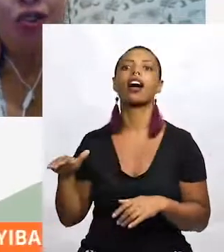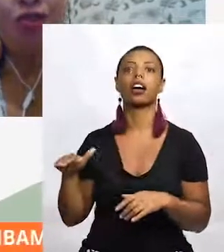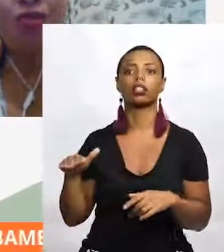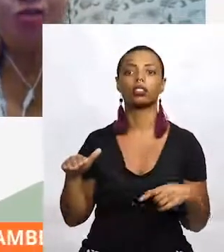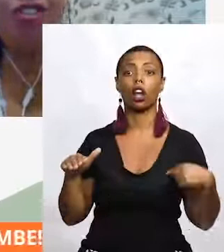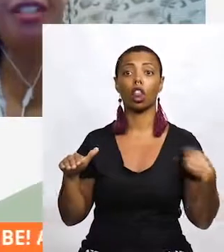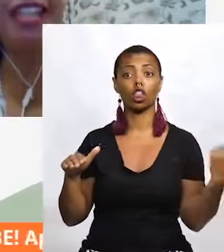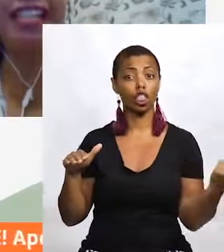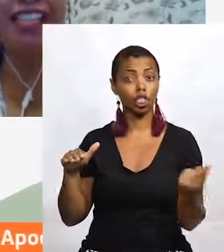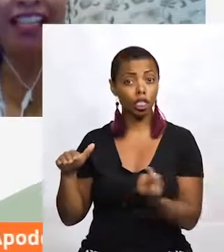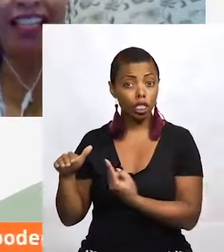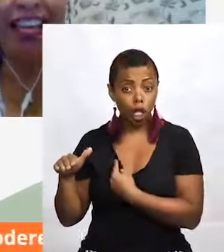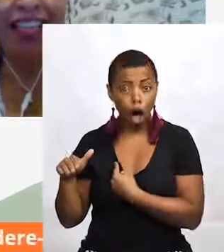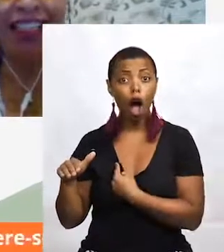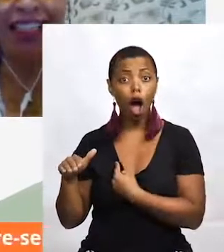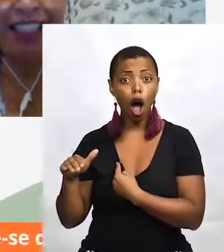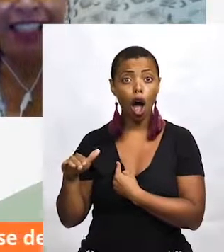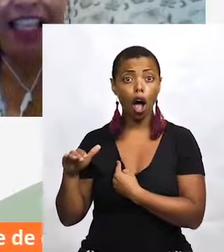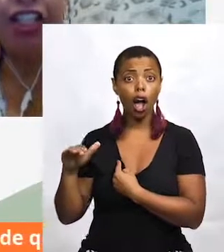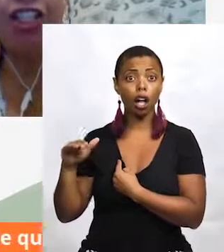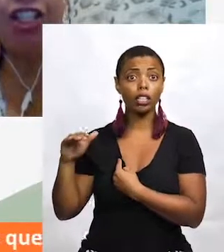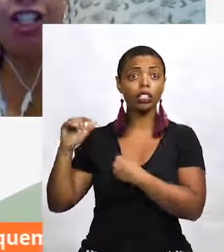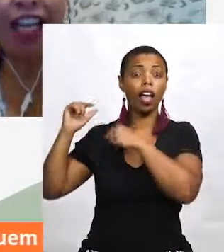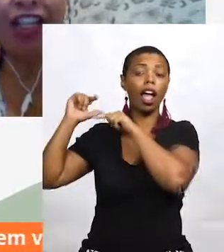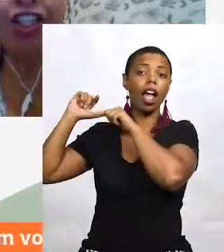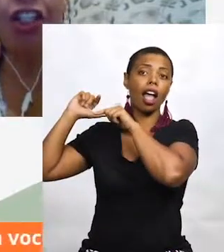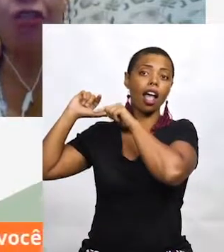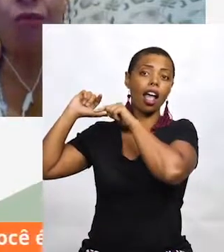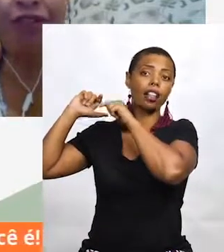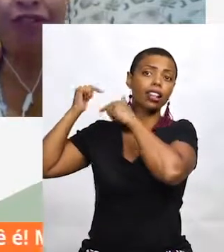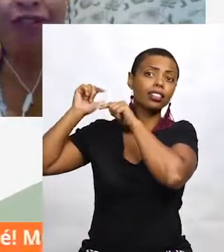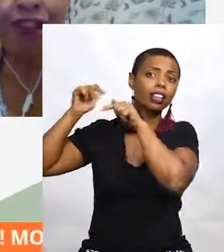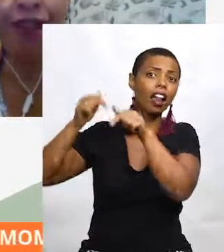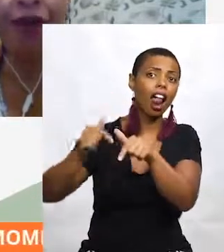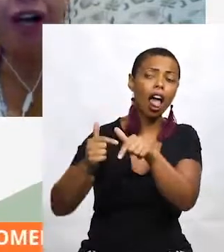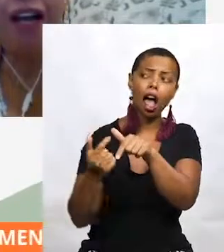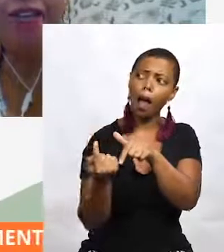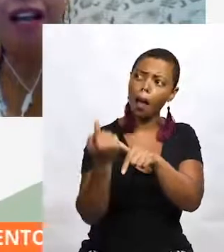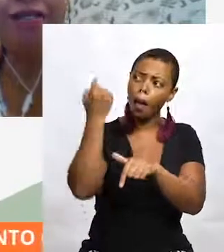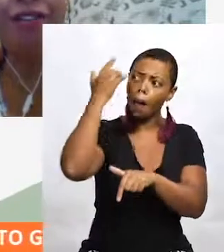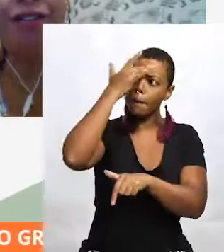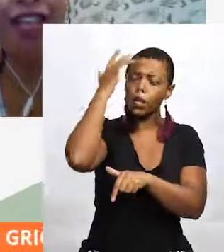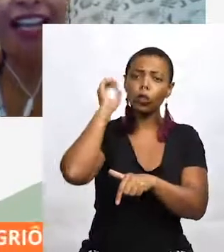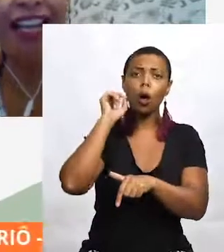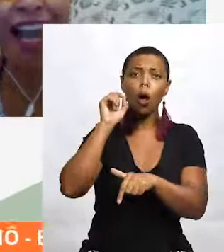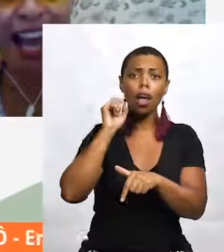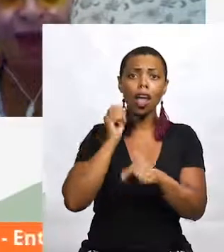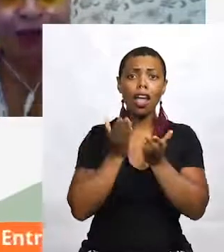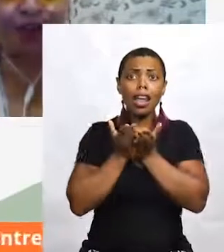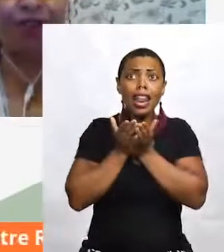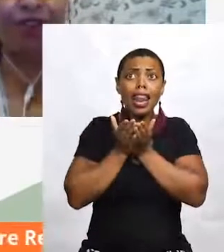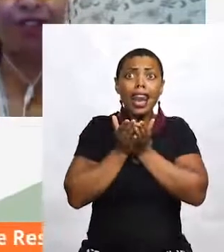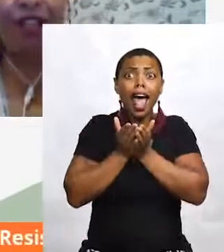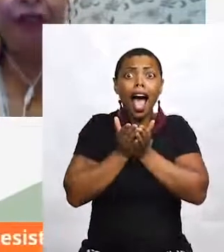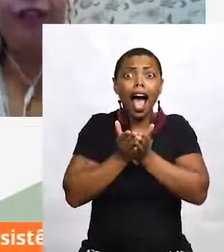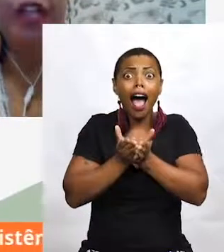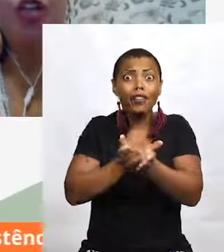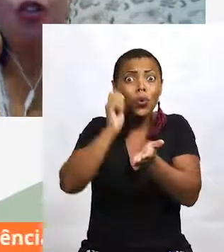nós somos descendentes de gente que sobreviveu aos navios